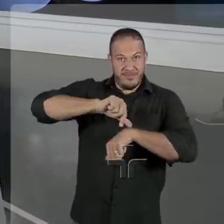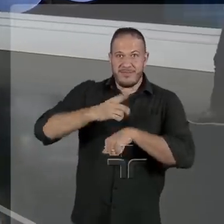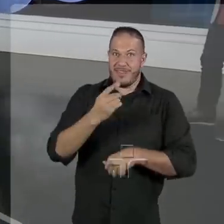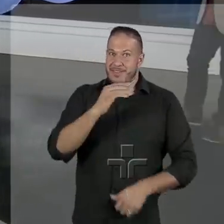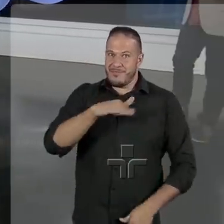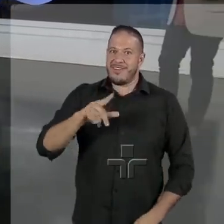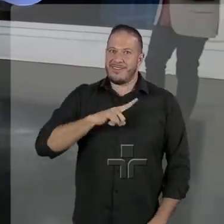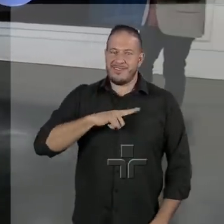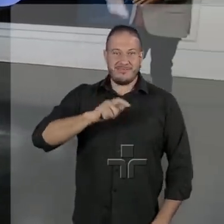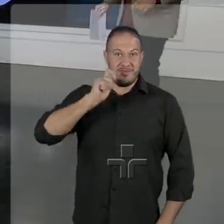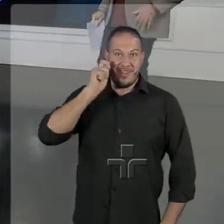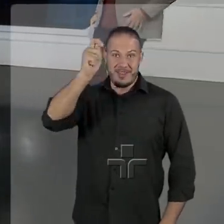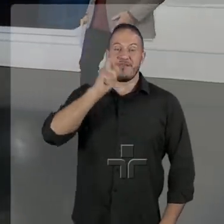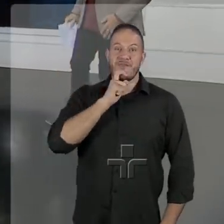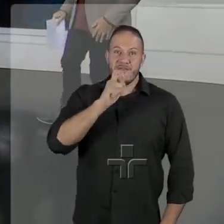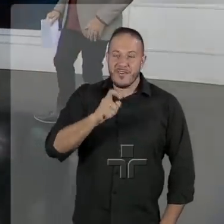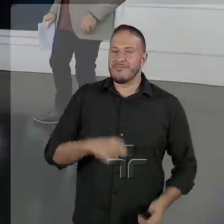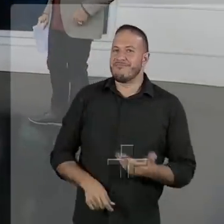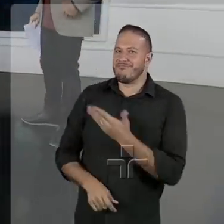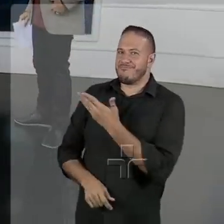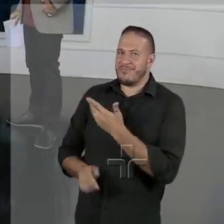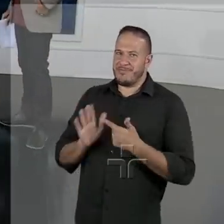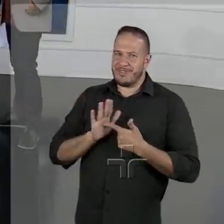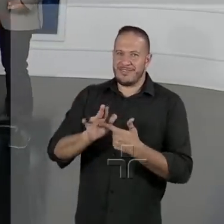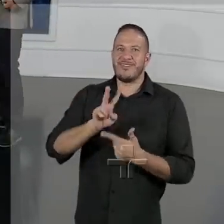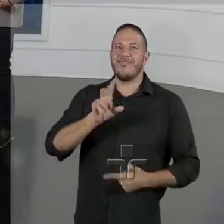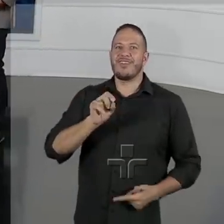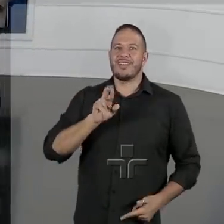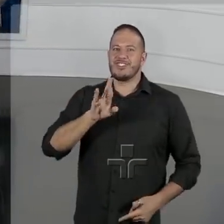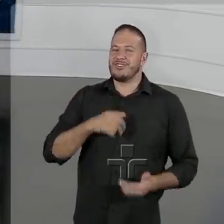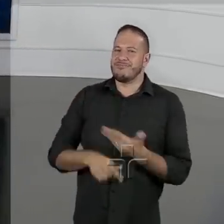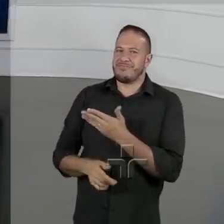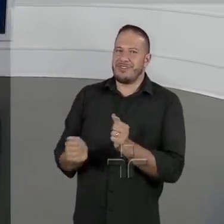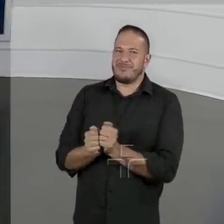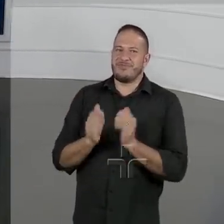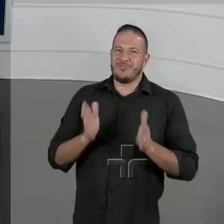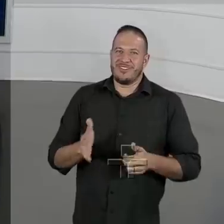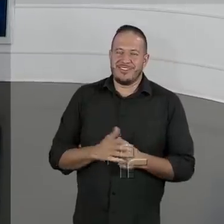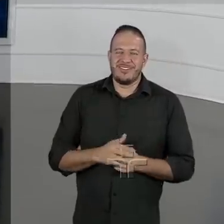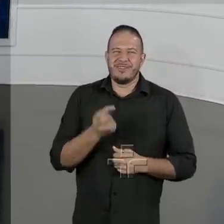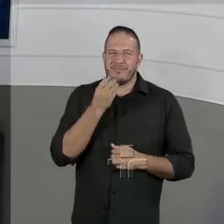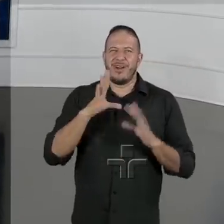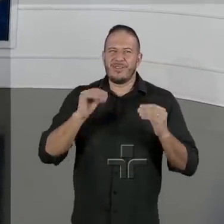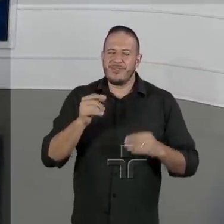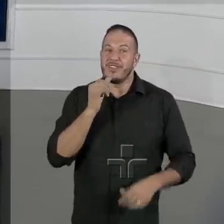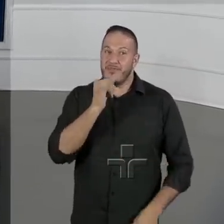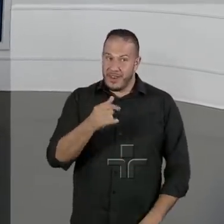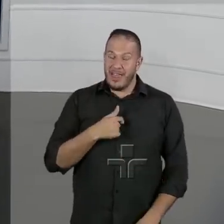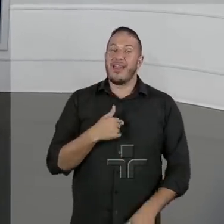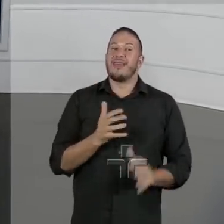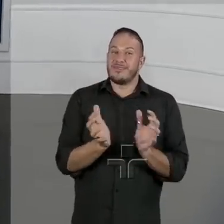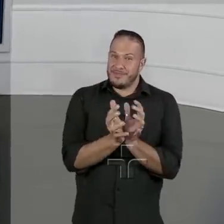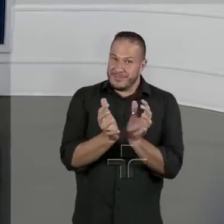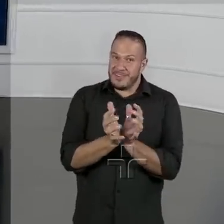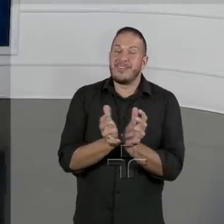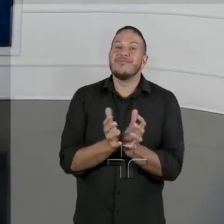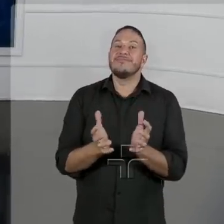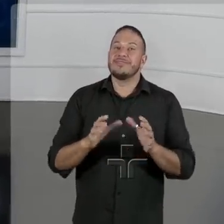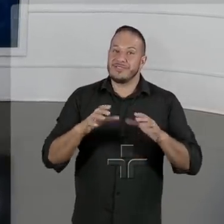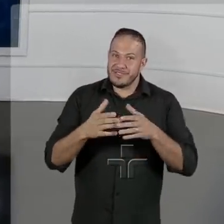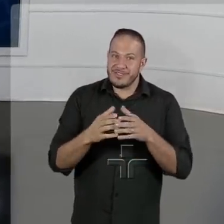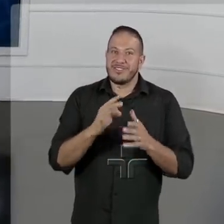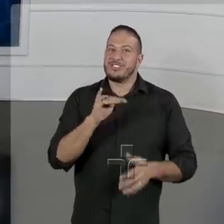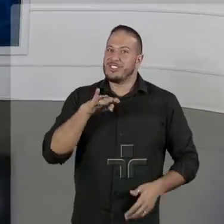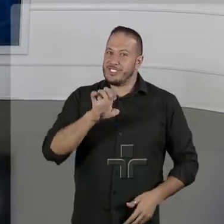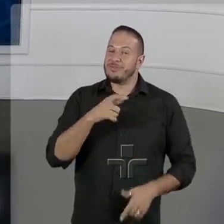Cartão Verde e o apresentador Vladir Lemos já está aqui no estúdio com a gente. Boa noite, eu falo, esse negócio de time é um problema, viu?